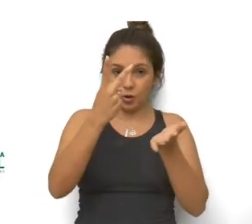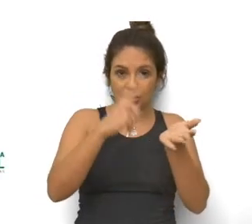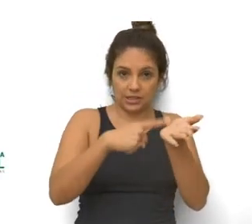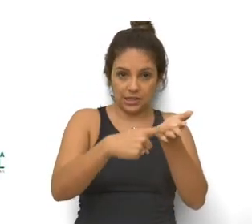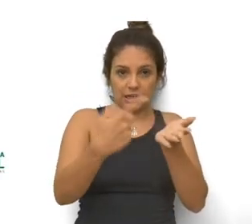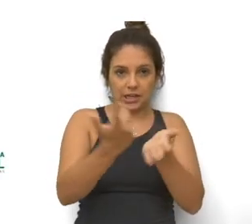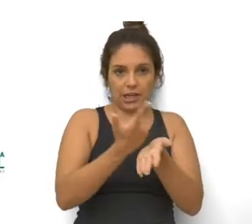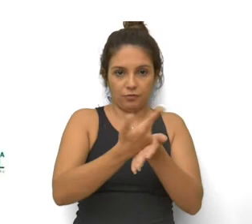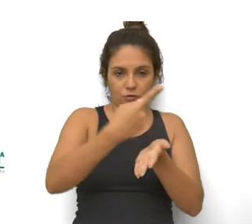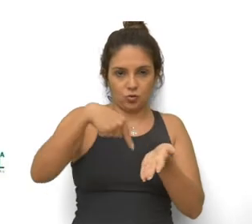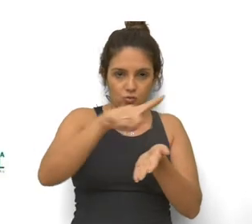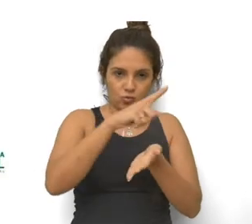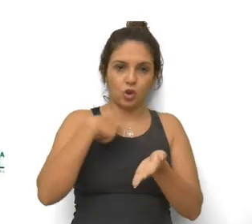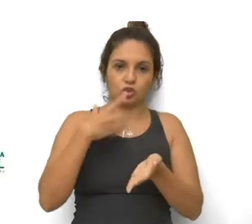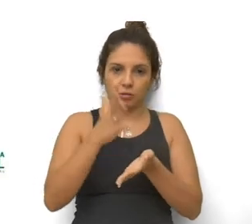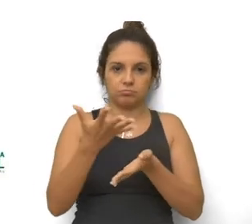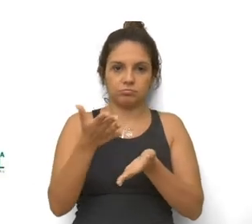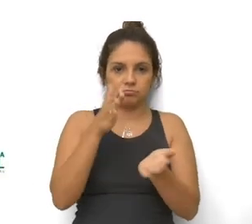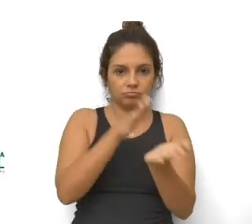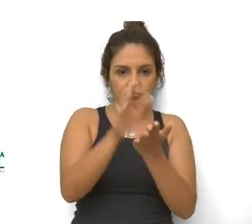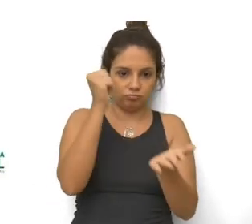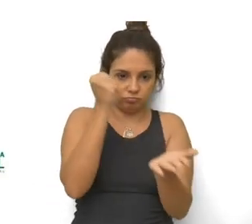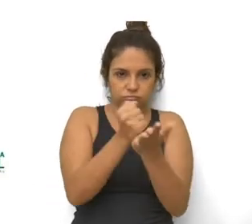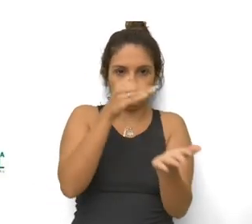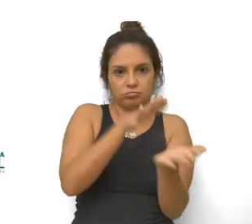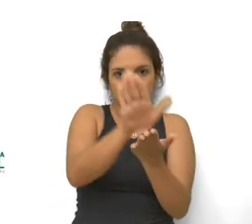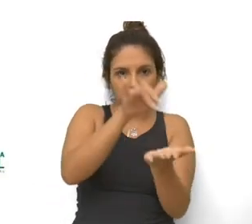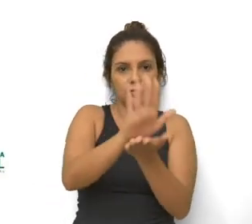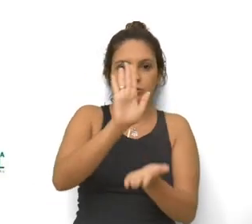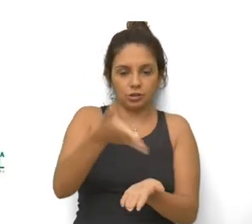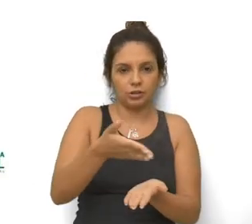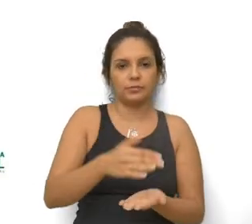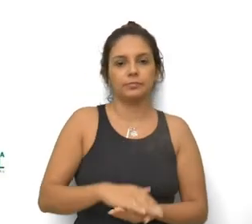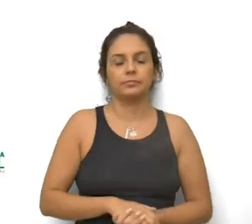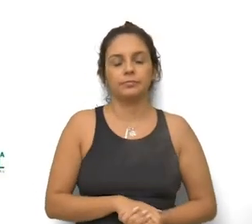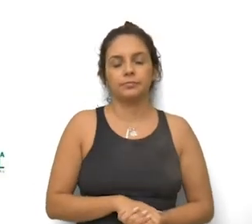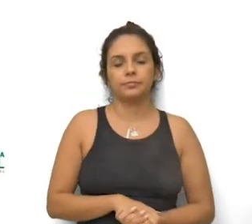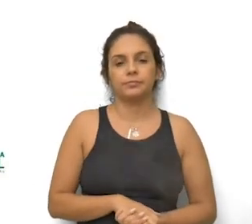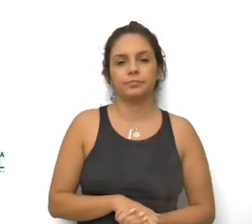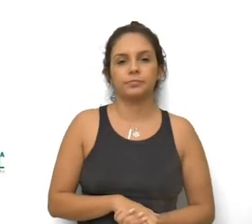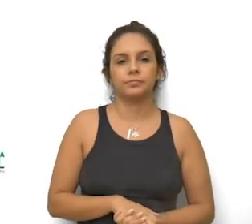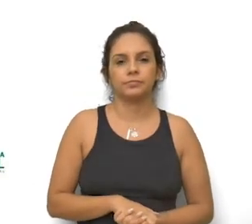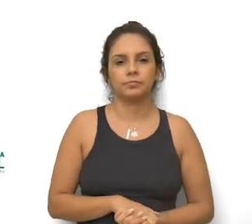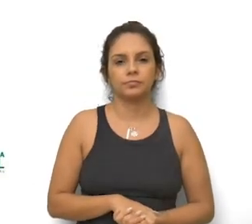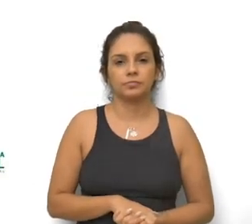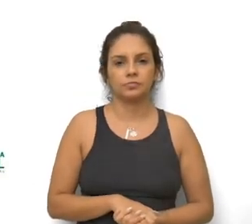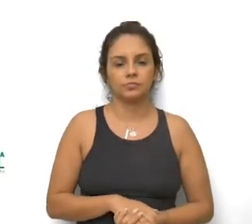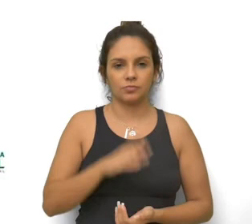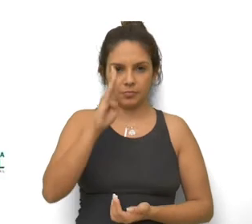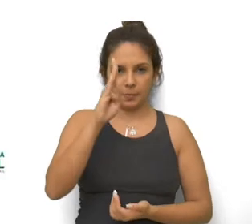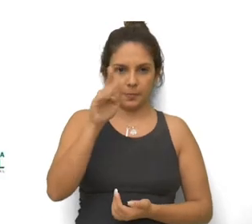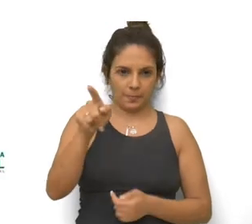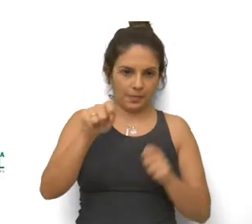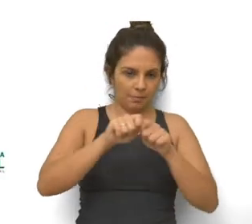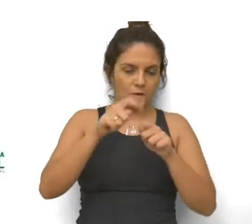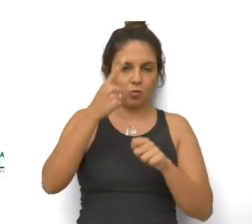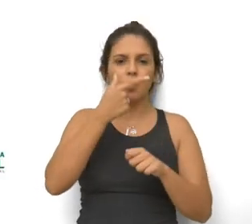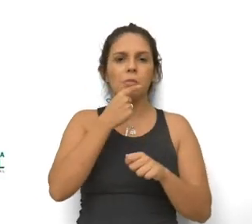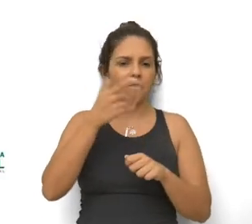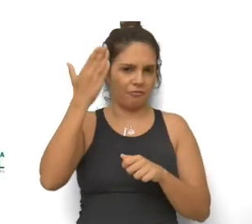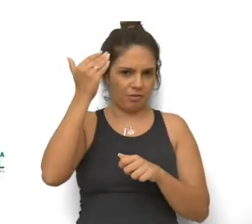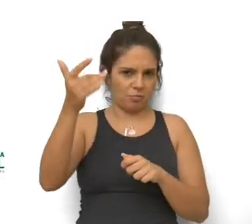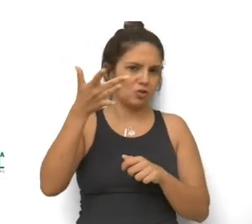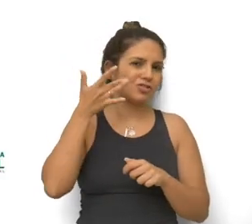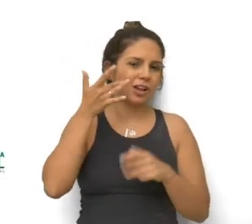esses 2 que a gente publicou. Essa biografia do Alfredo Mesquita, Mary Lou que também mostra foi a biografia que também é escrita por